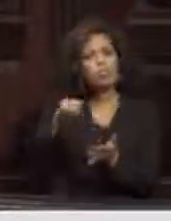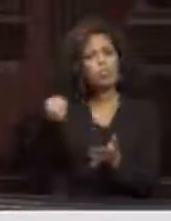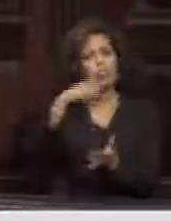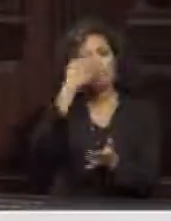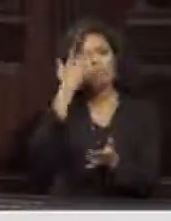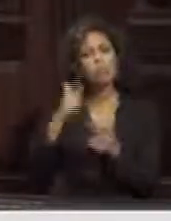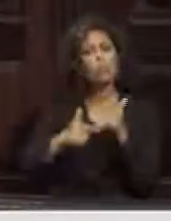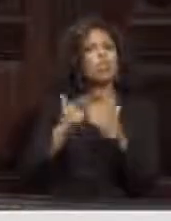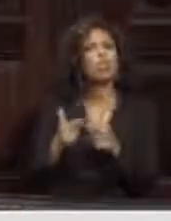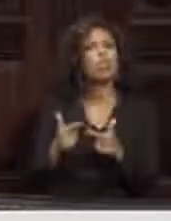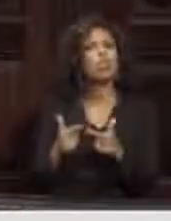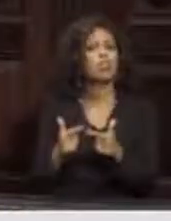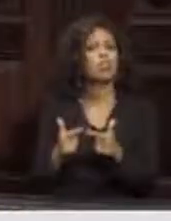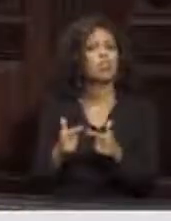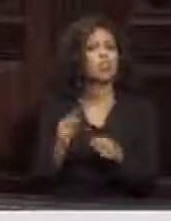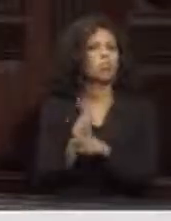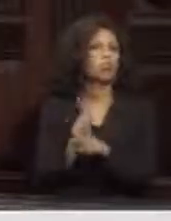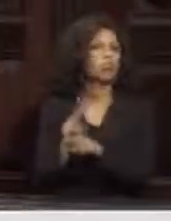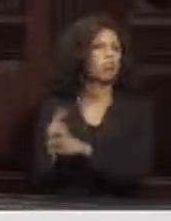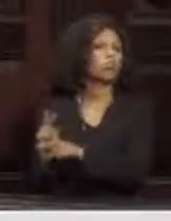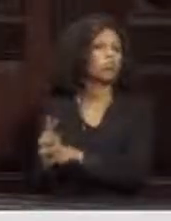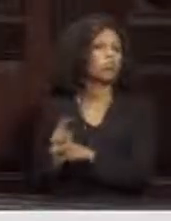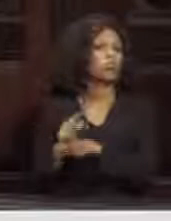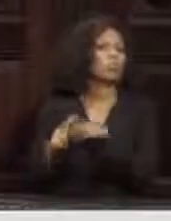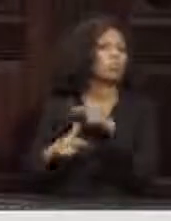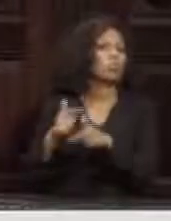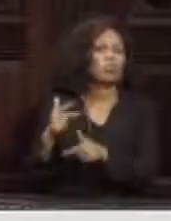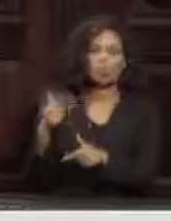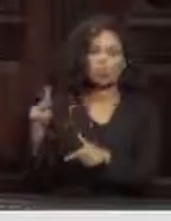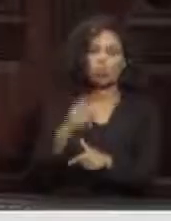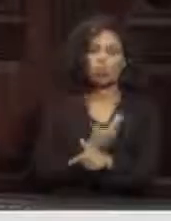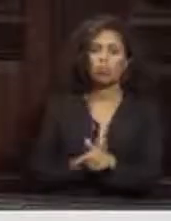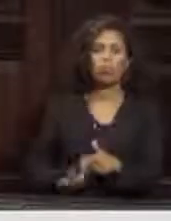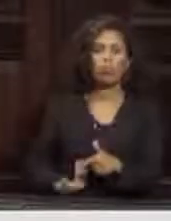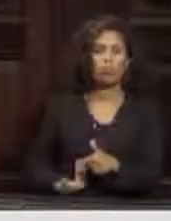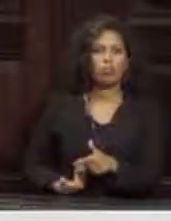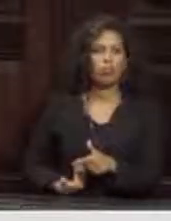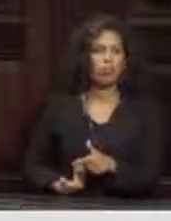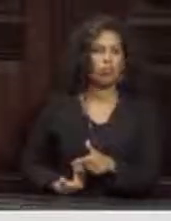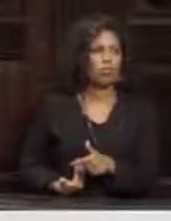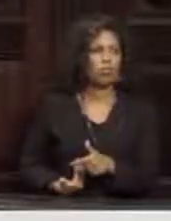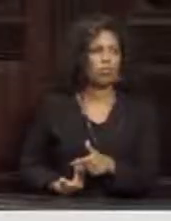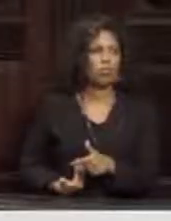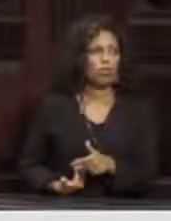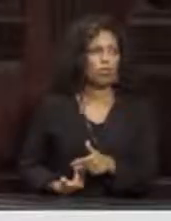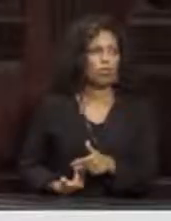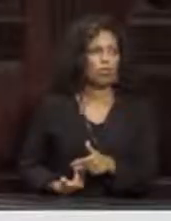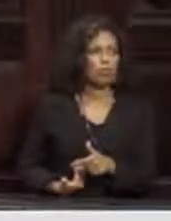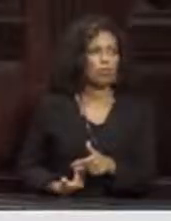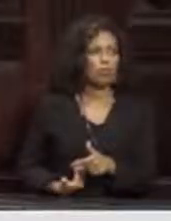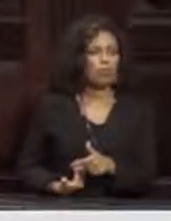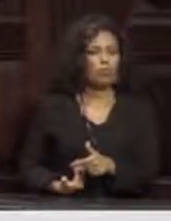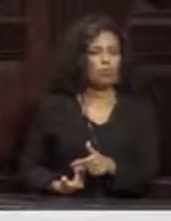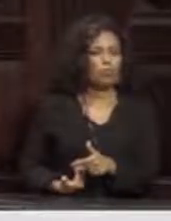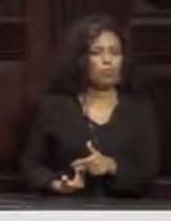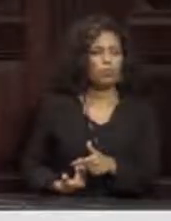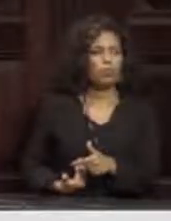tem importância, que não tem responsabilidade o Estado do Rio de Janeiro exercer algum nível de